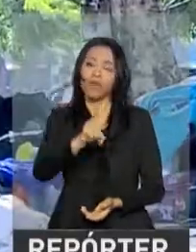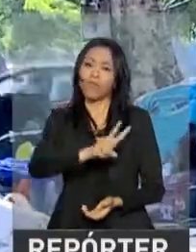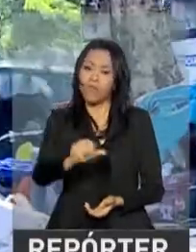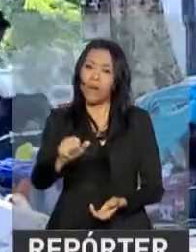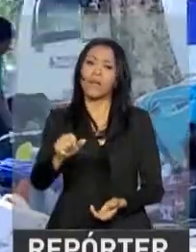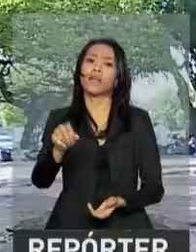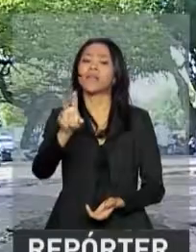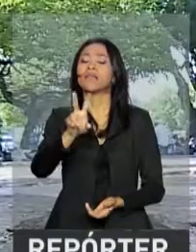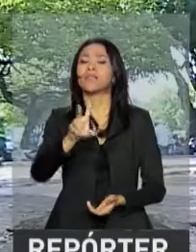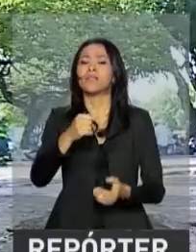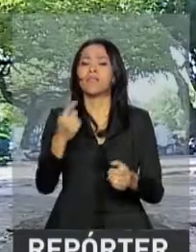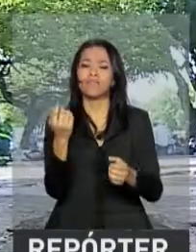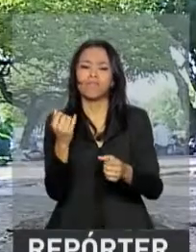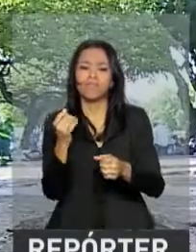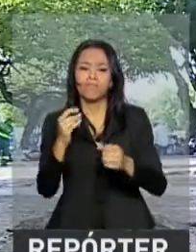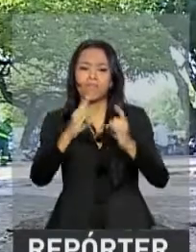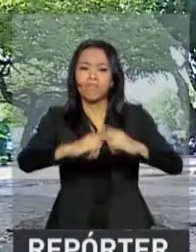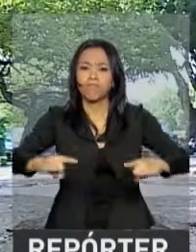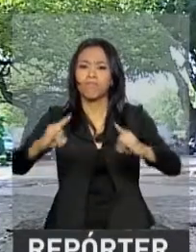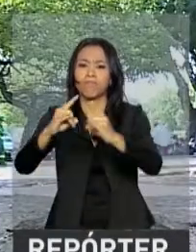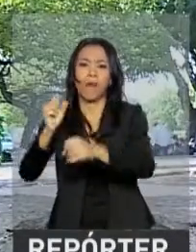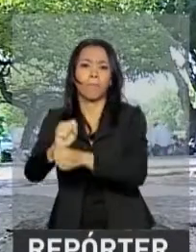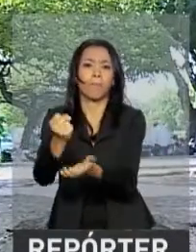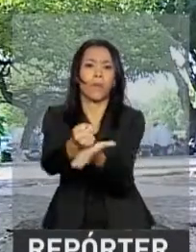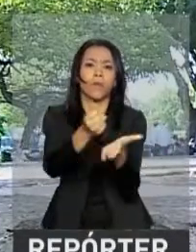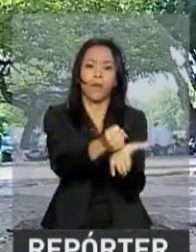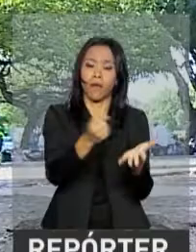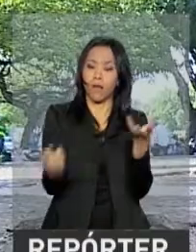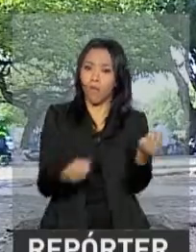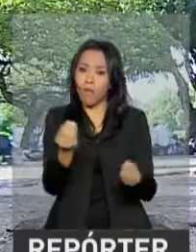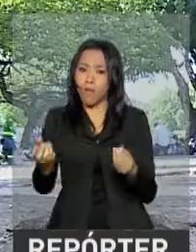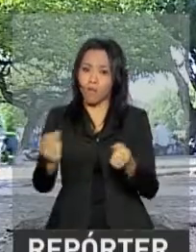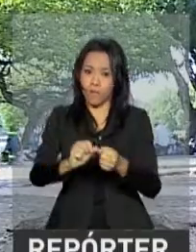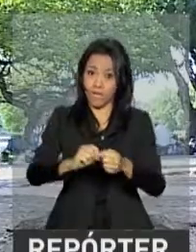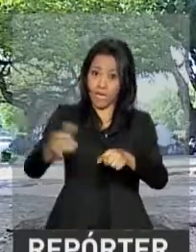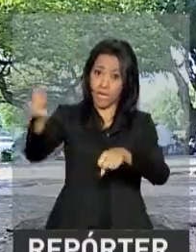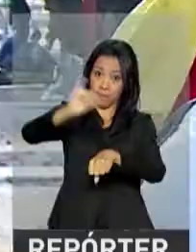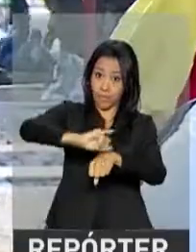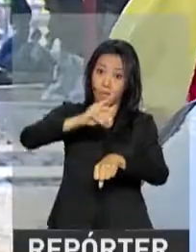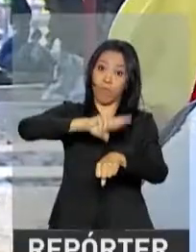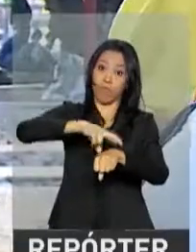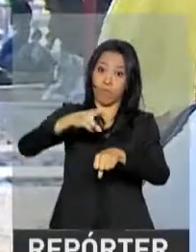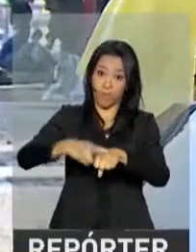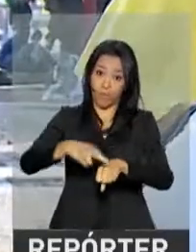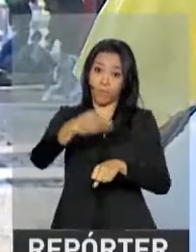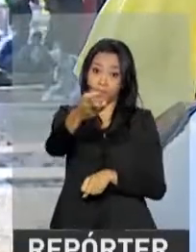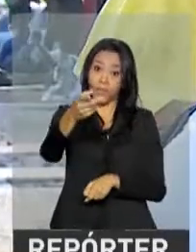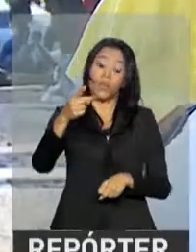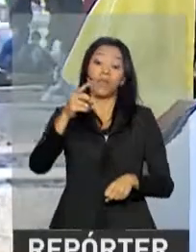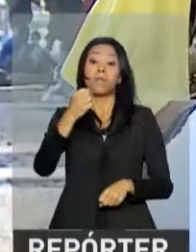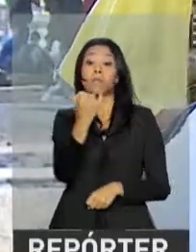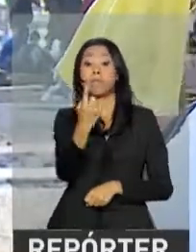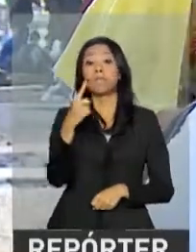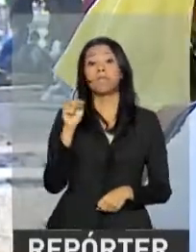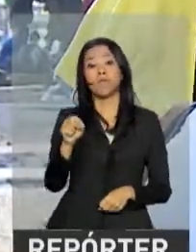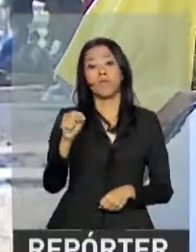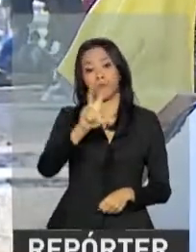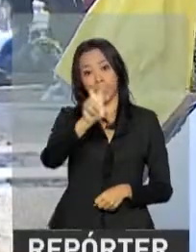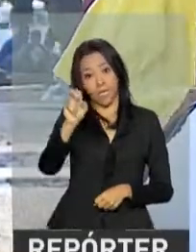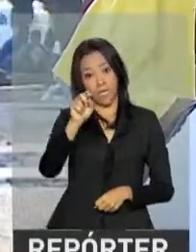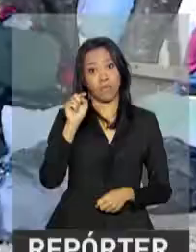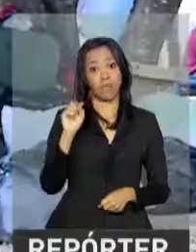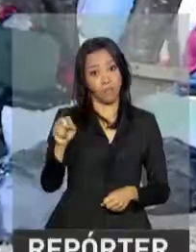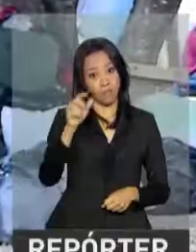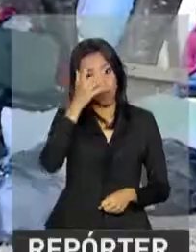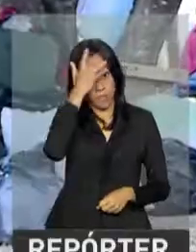apoio e triagem nas cidades de Pacaraima, na fronteira, e na capital Boa Vista, com capacidade para 1.500 pessoas